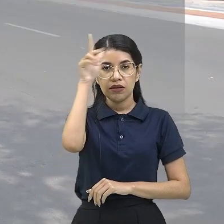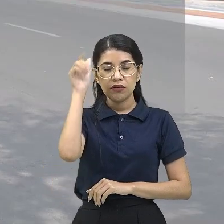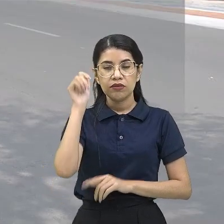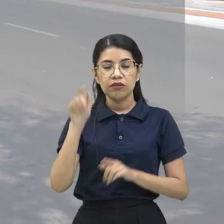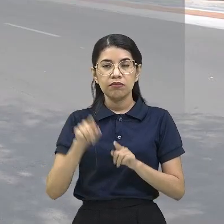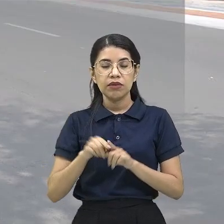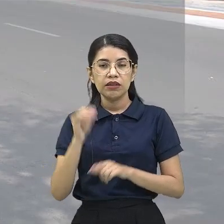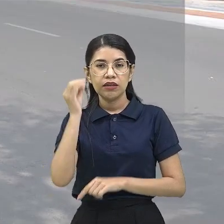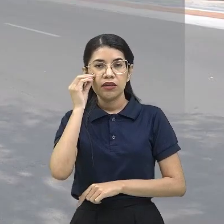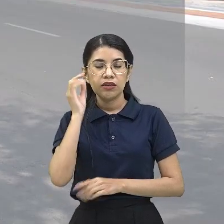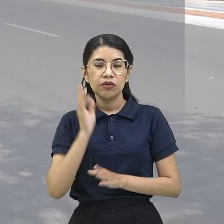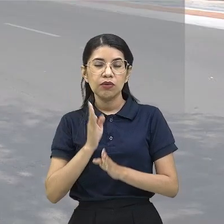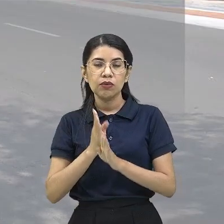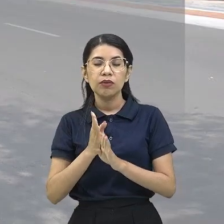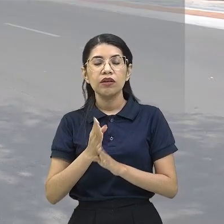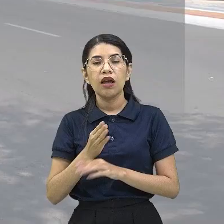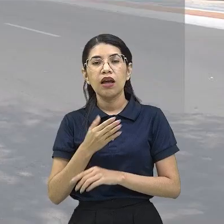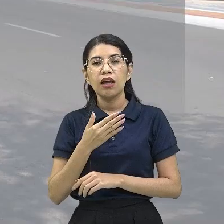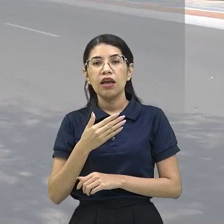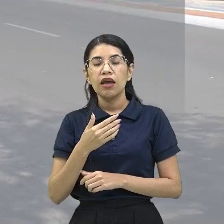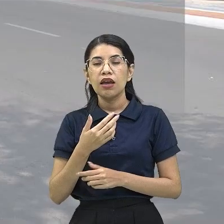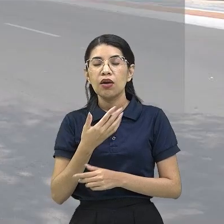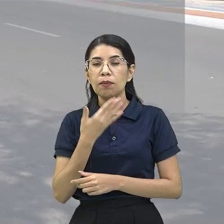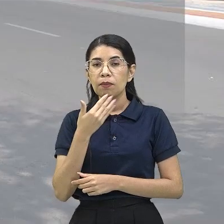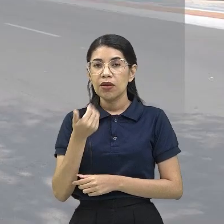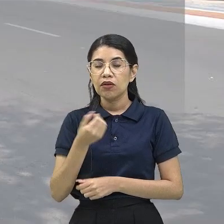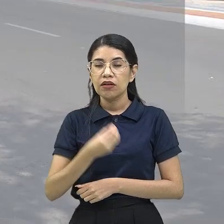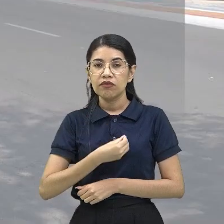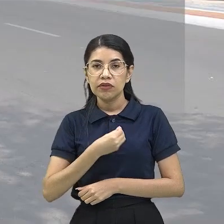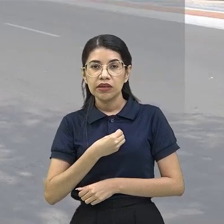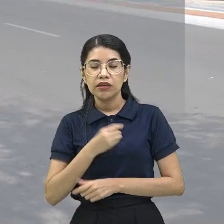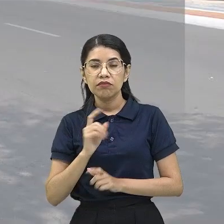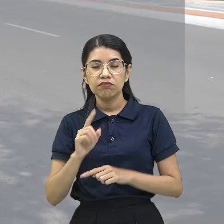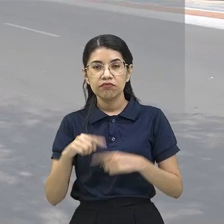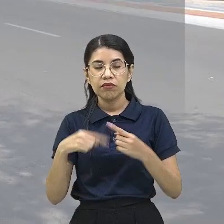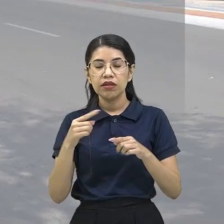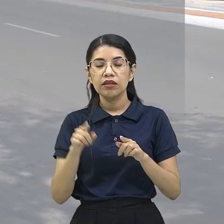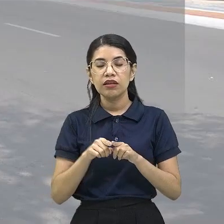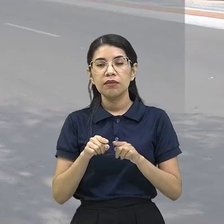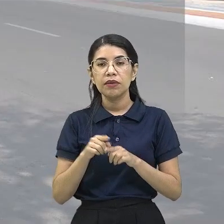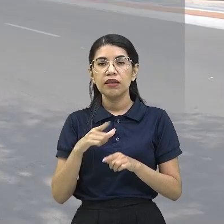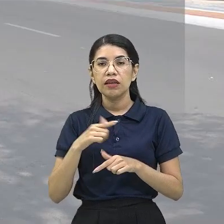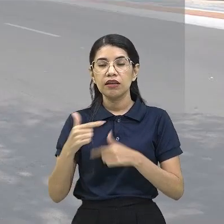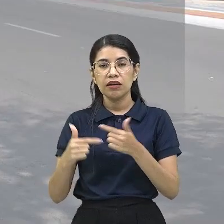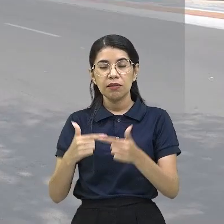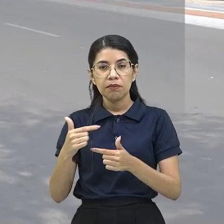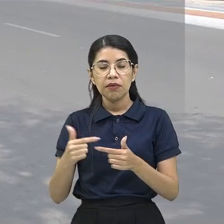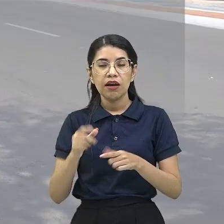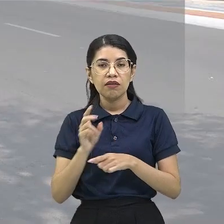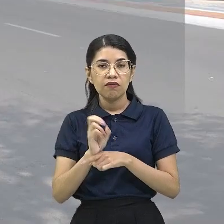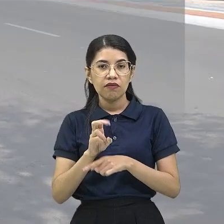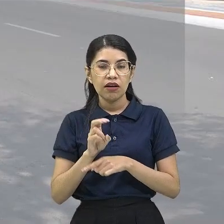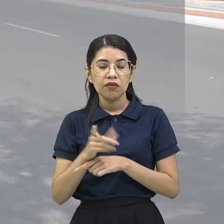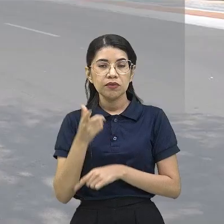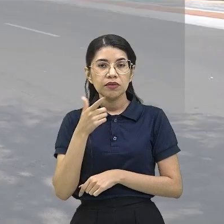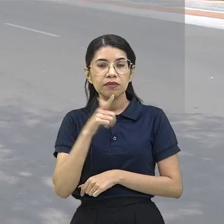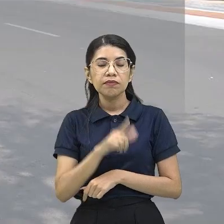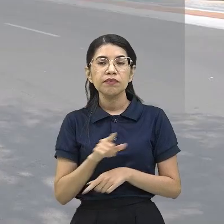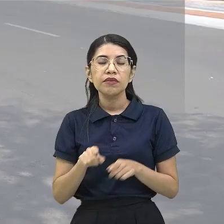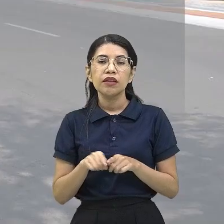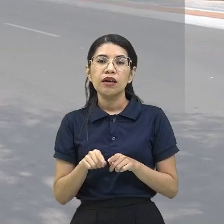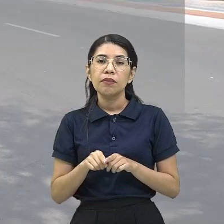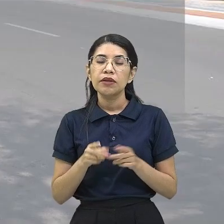de melhores condições de vida, em busca de emprego, com essa oferta, né, de empregos, mas também a